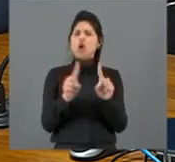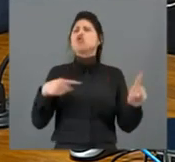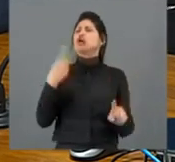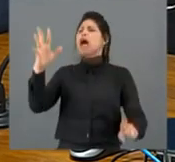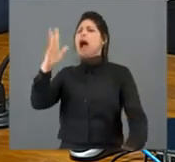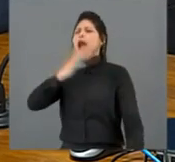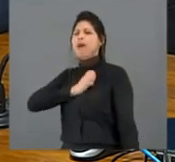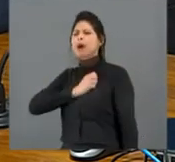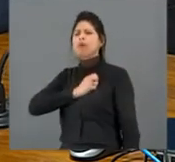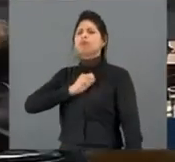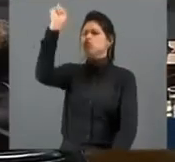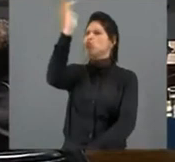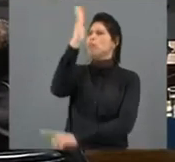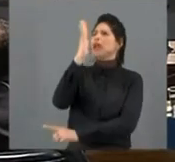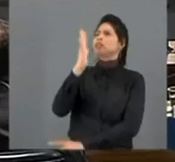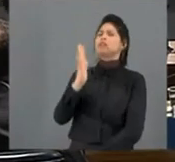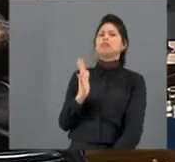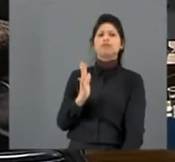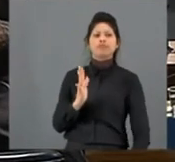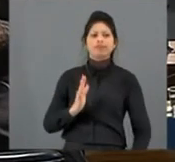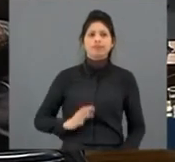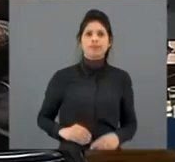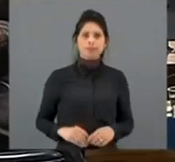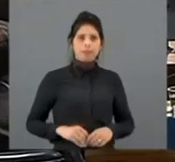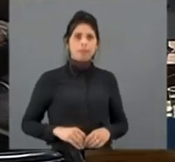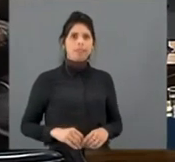Brasil. Muito obrigado. Senhor presidente,